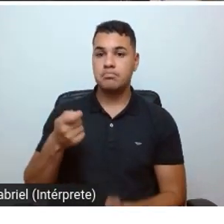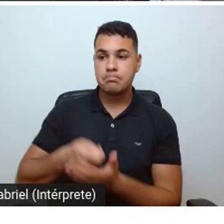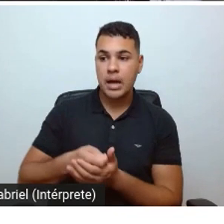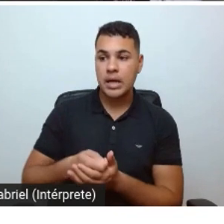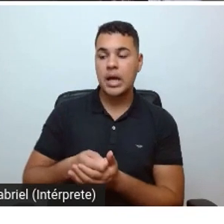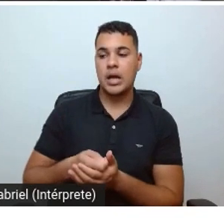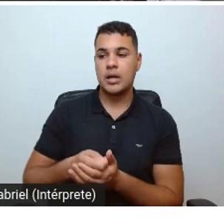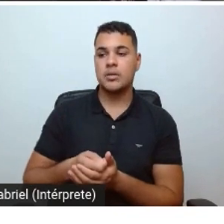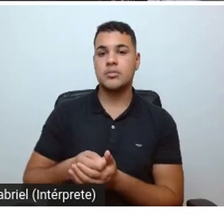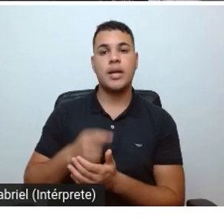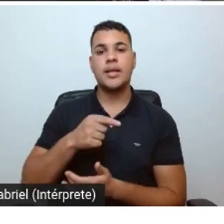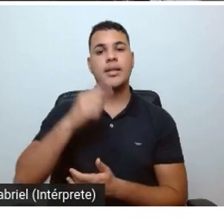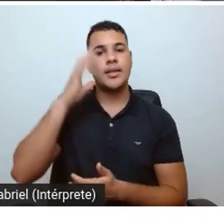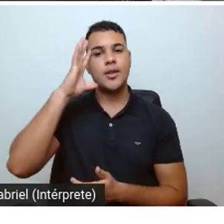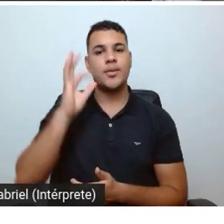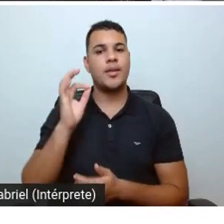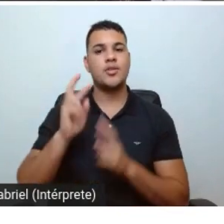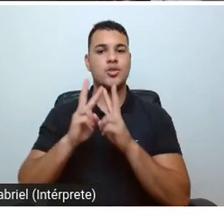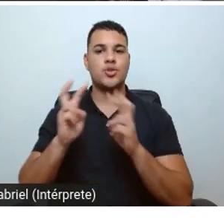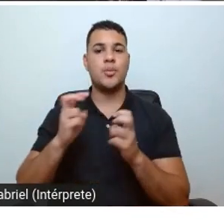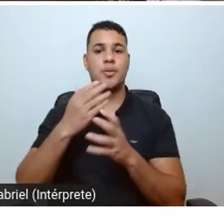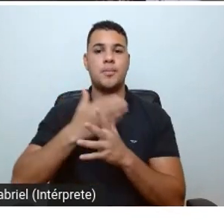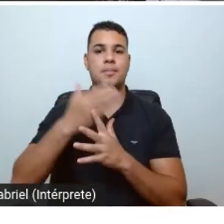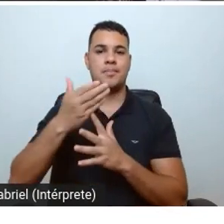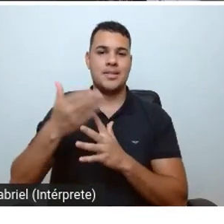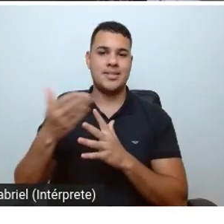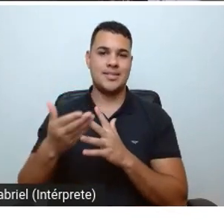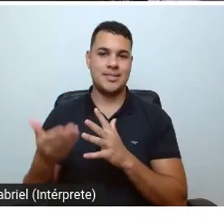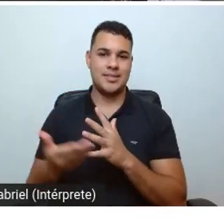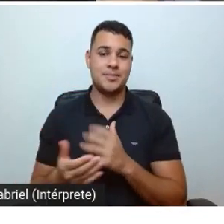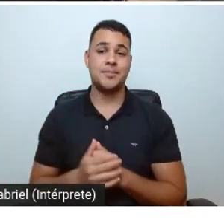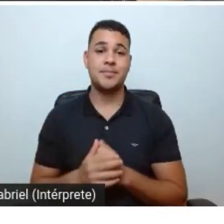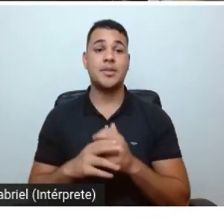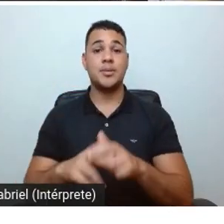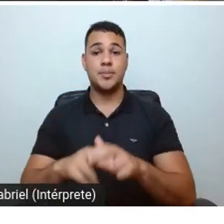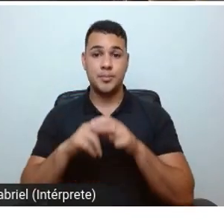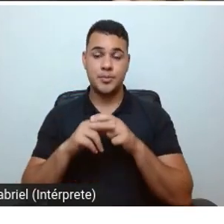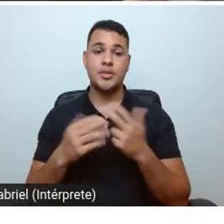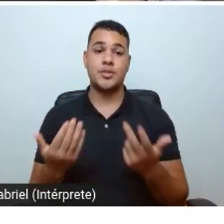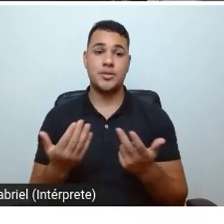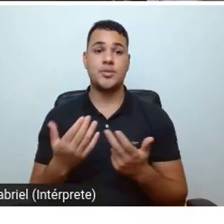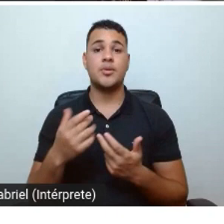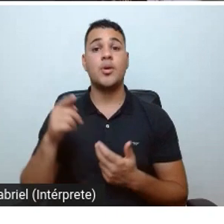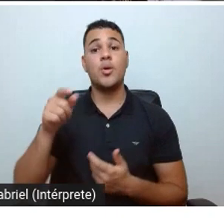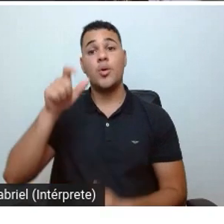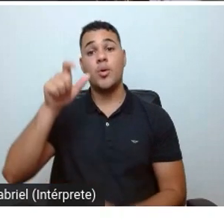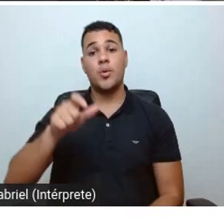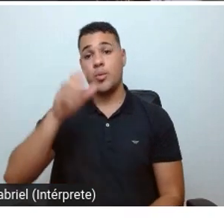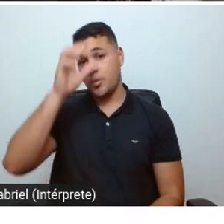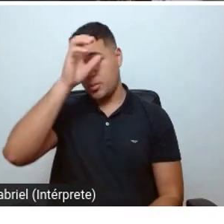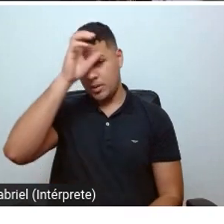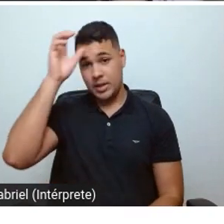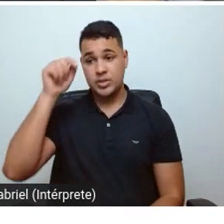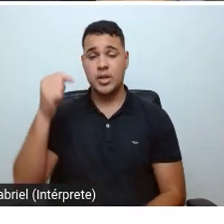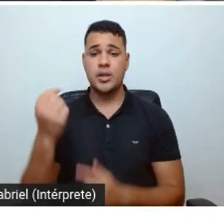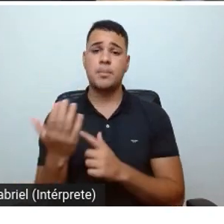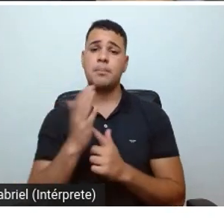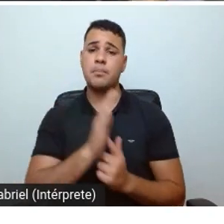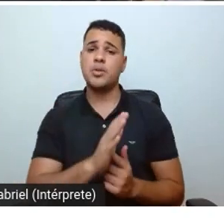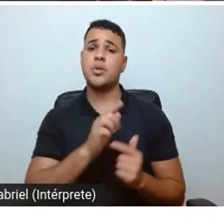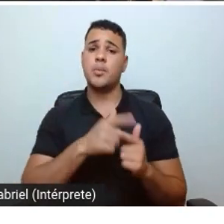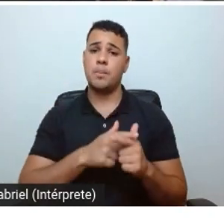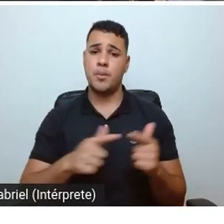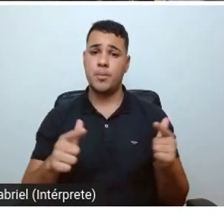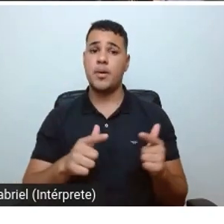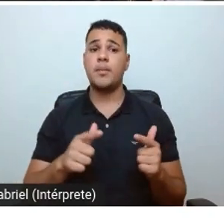artificial classifique nesse caso? A ação que a gente pode tomar, né? O cliente, sim, ele está informando que está com problema financeiro, mas